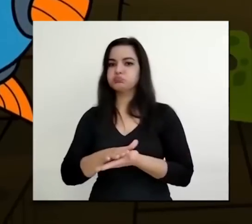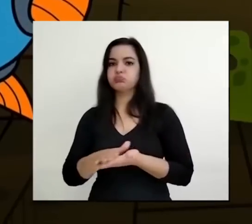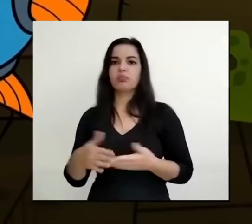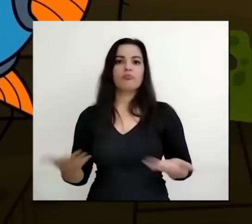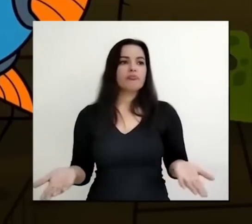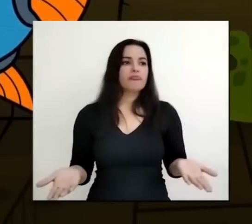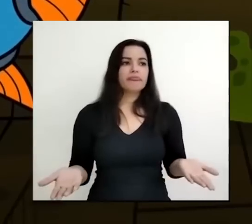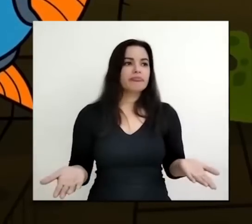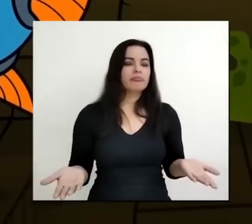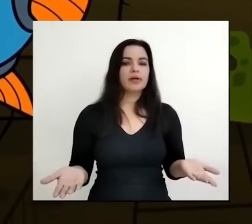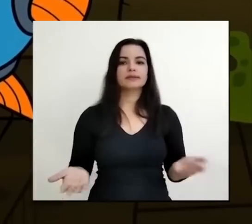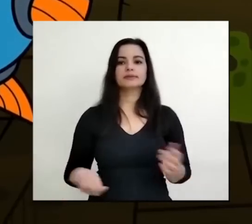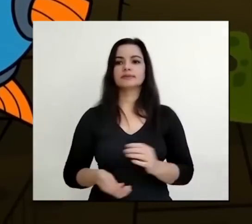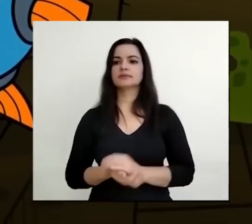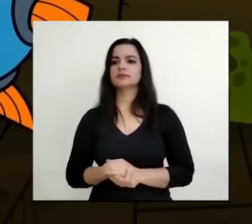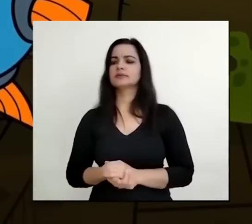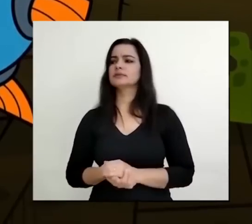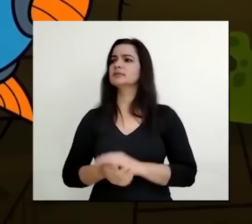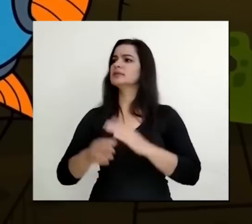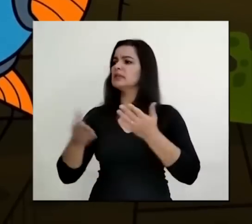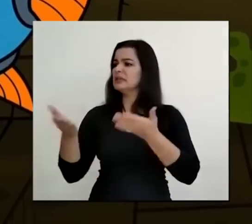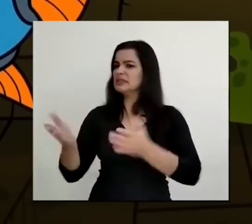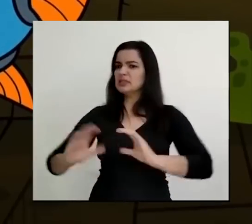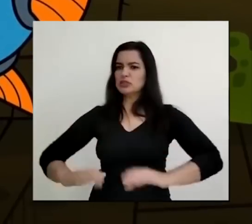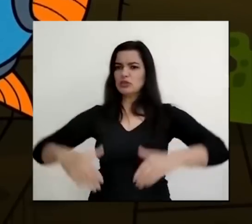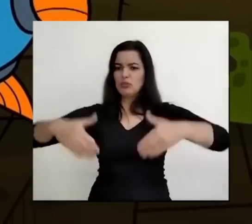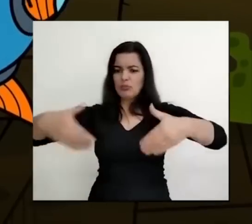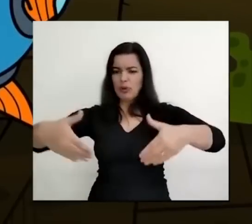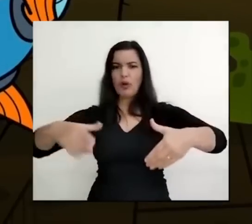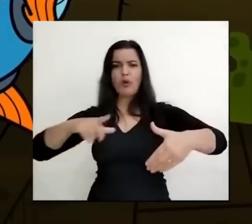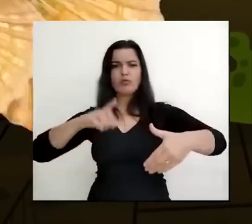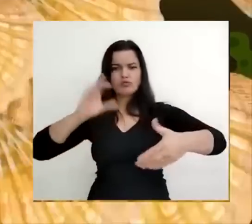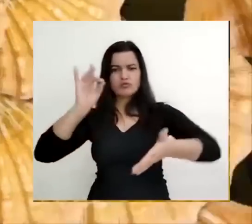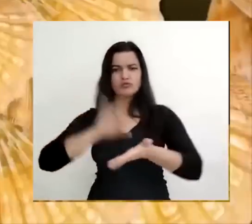Nada aqui também. Mas será que esse baú existe mesmo?